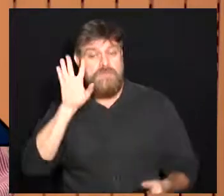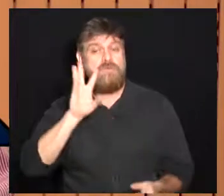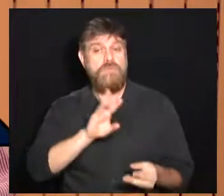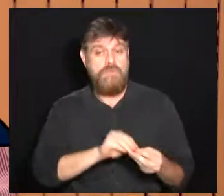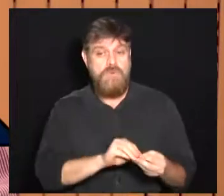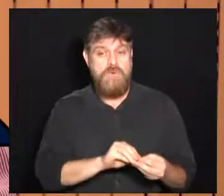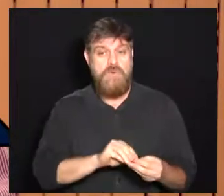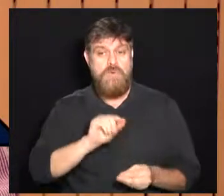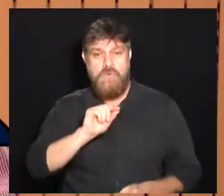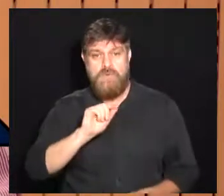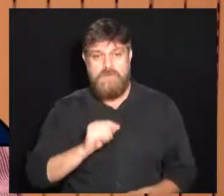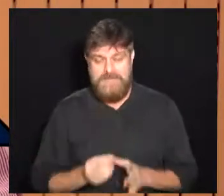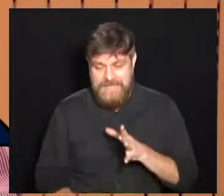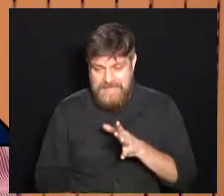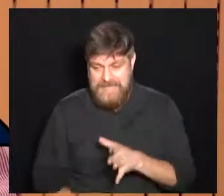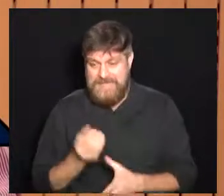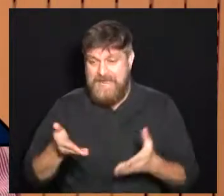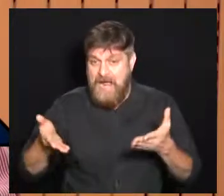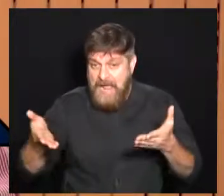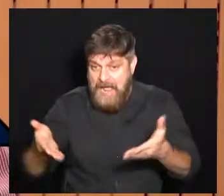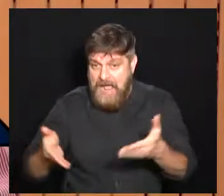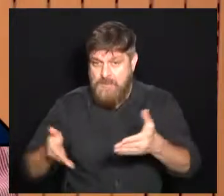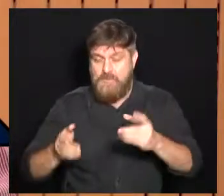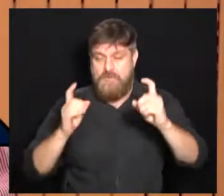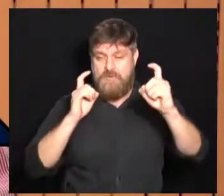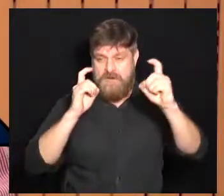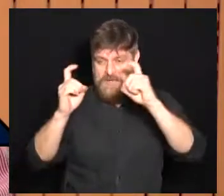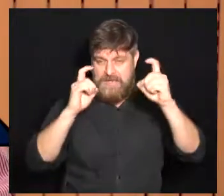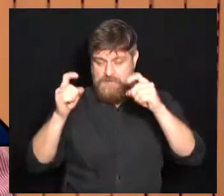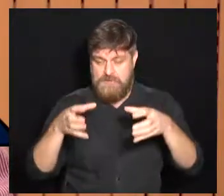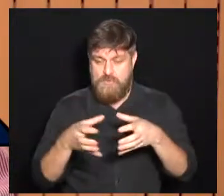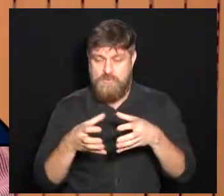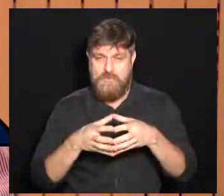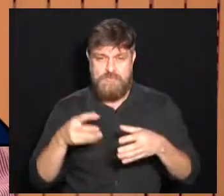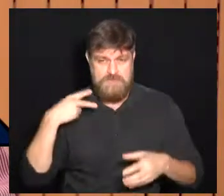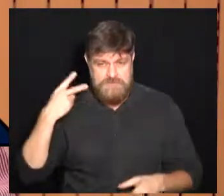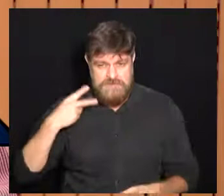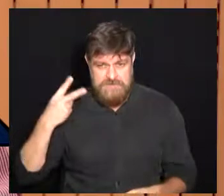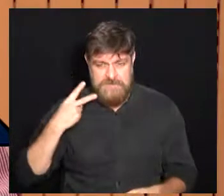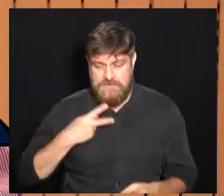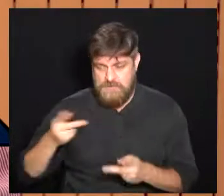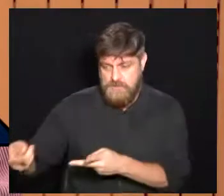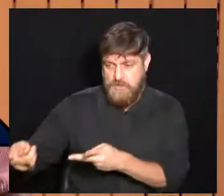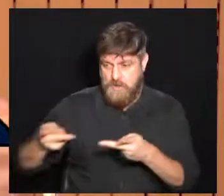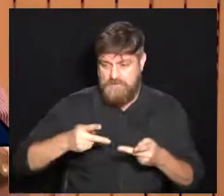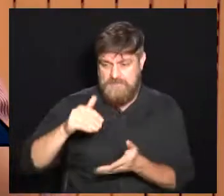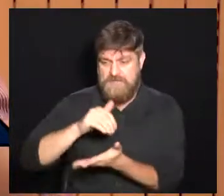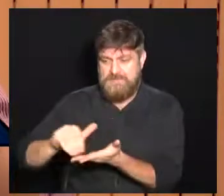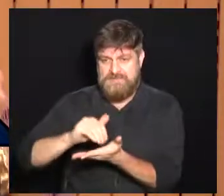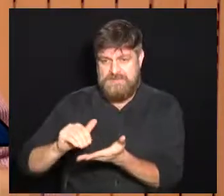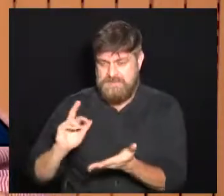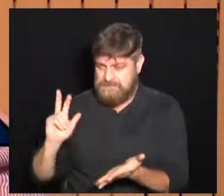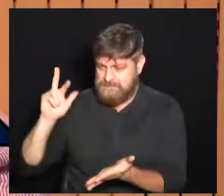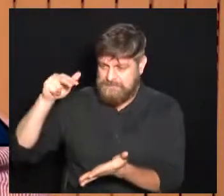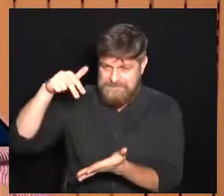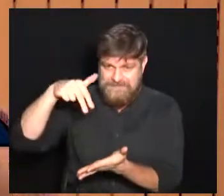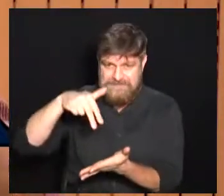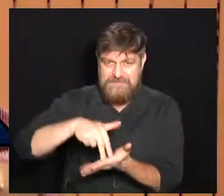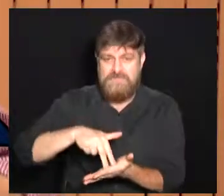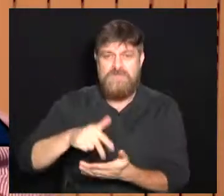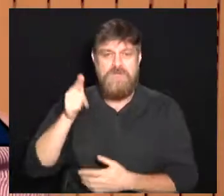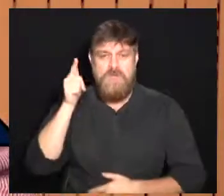foi a realização dessa comissão. Nós convidamos a secretária e conseguimos